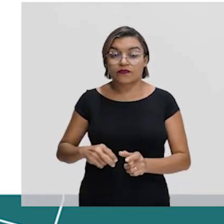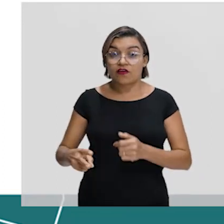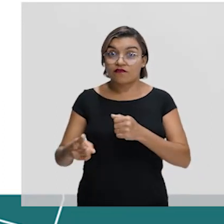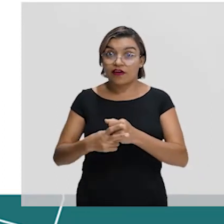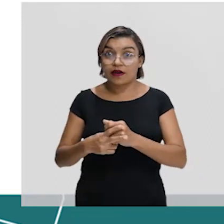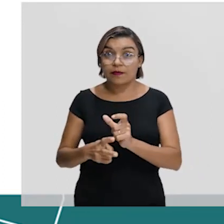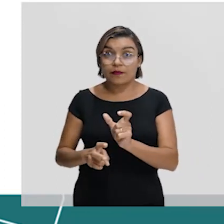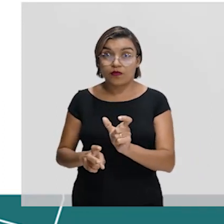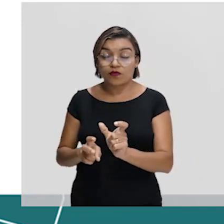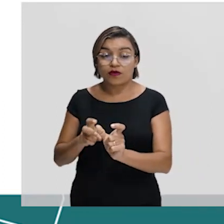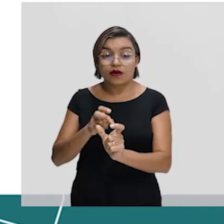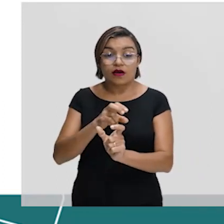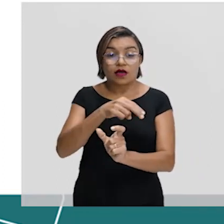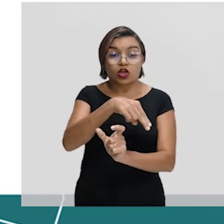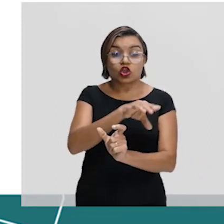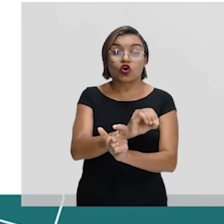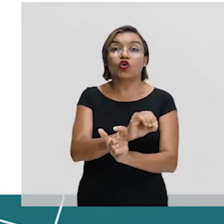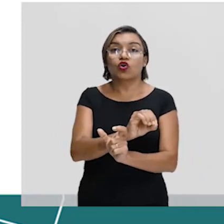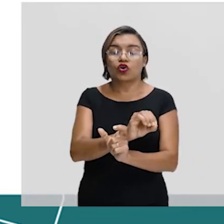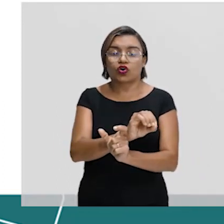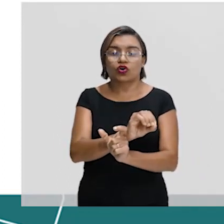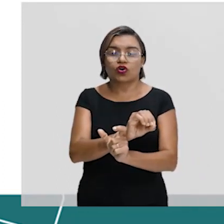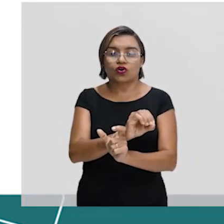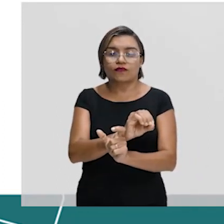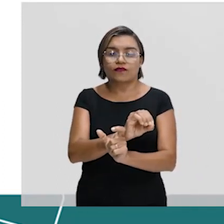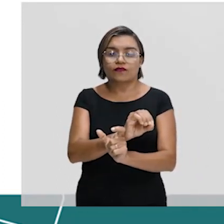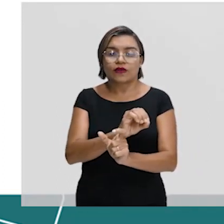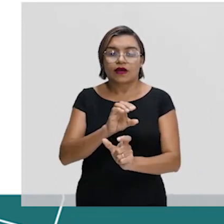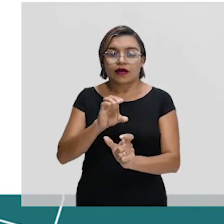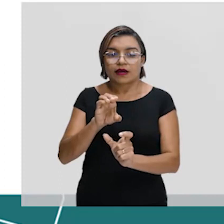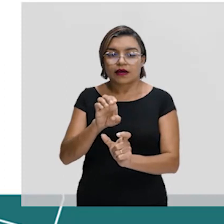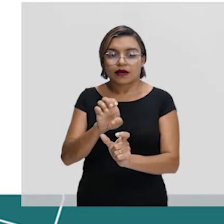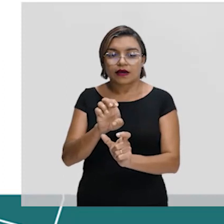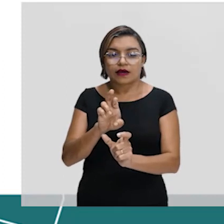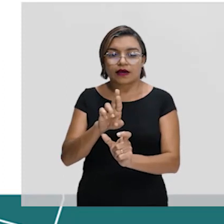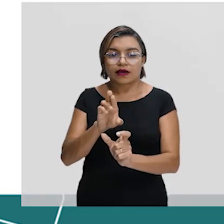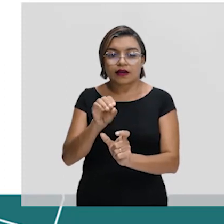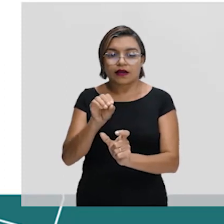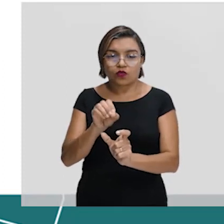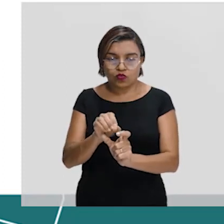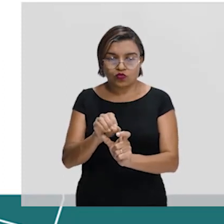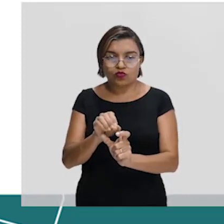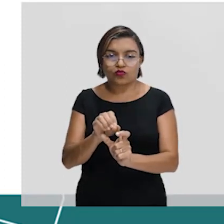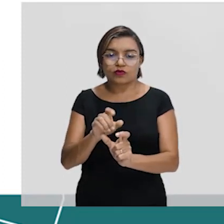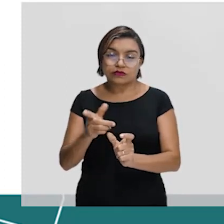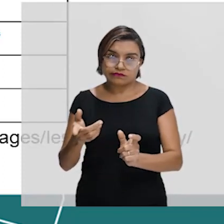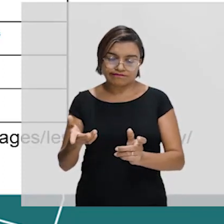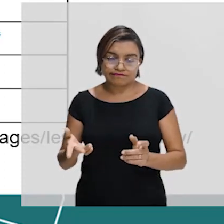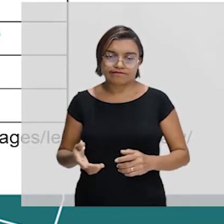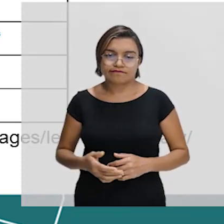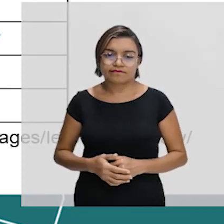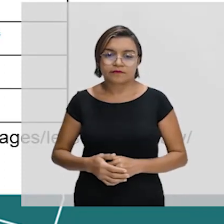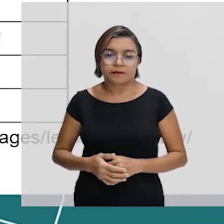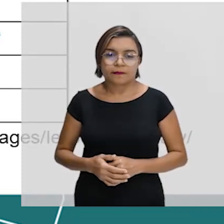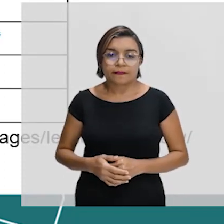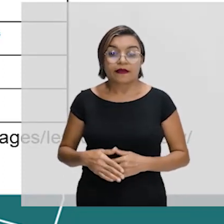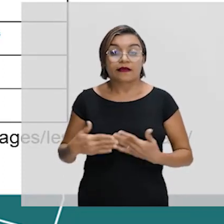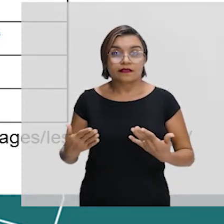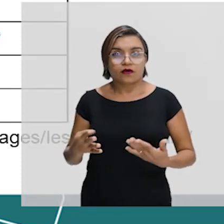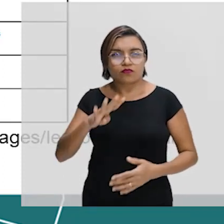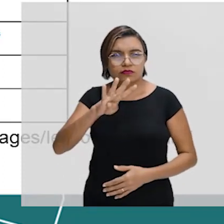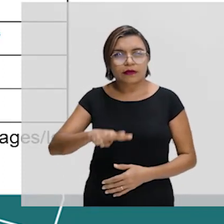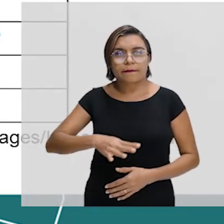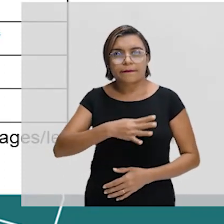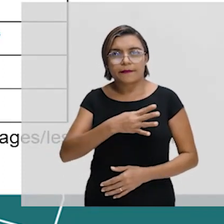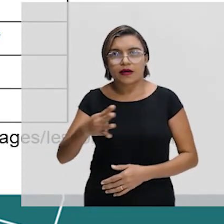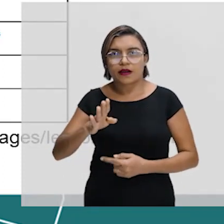Então, aqui eu tenho presente do subjuntivo. Então, não acho que a minha mãe venha. E aqui, para a gente